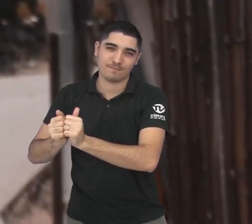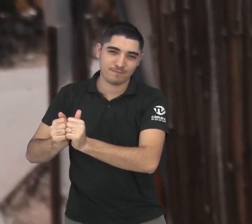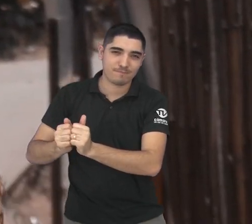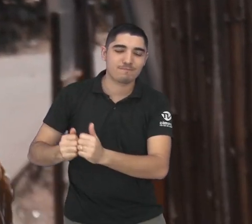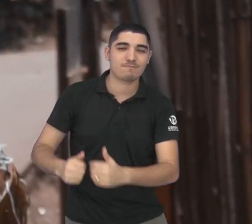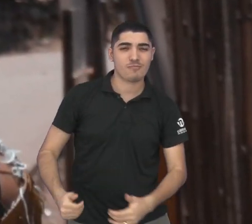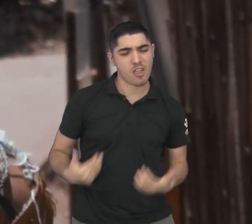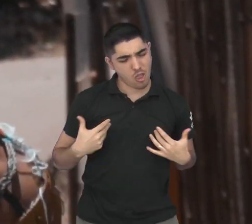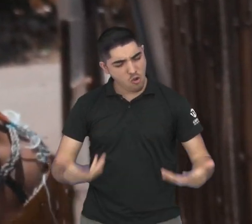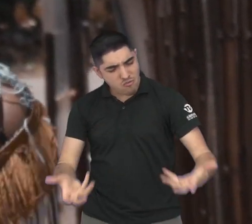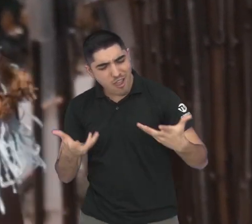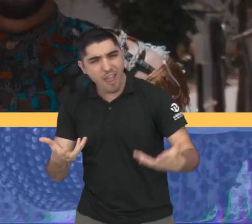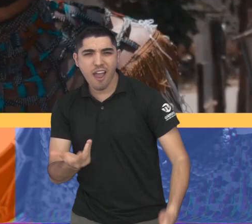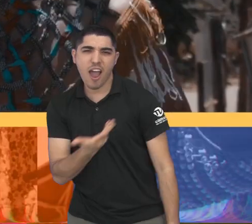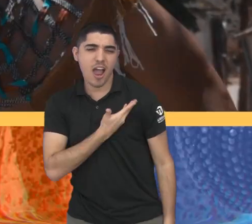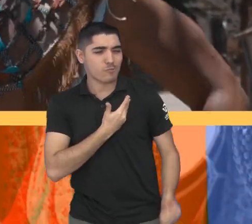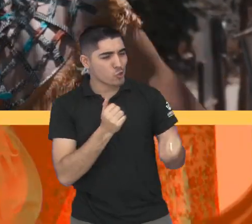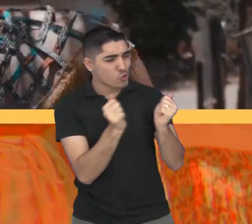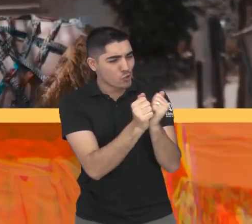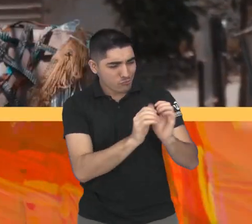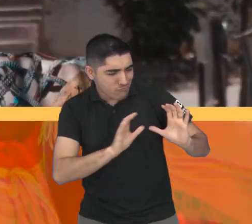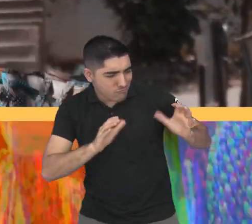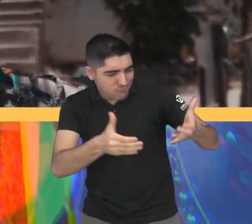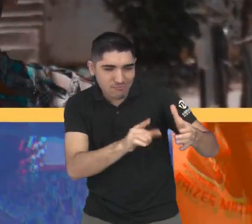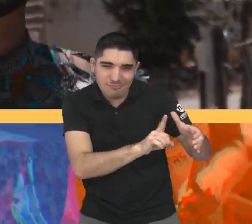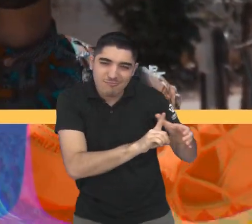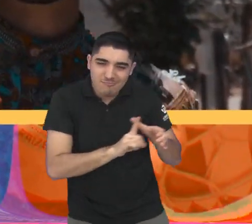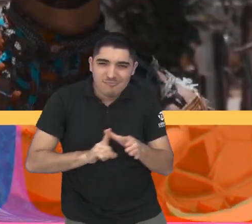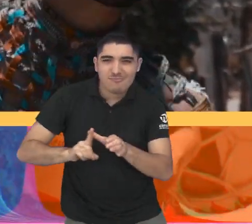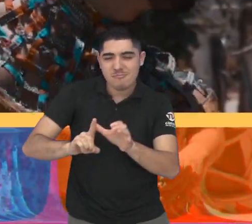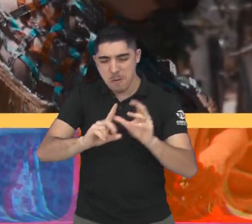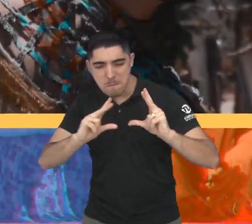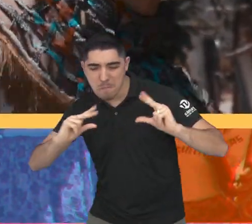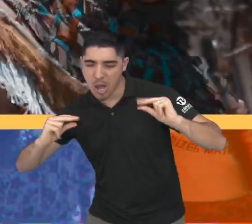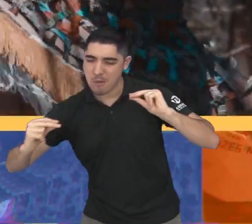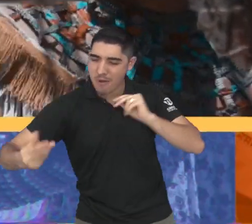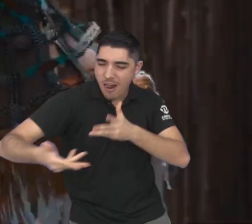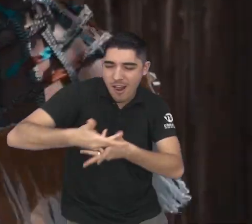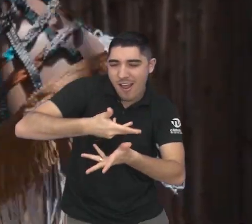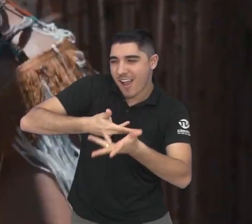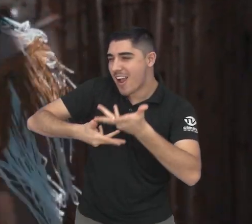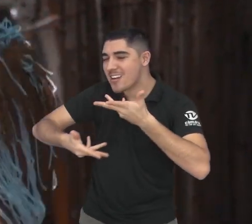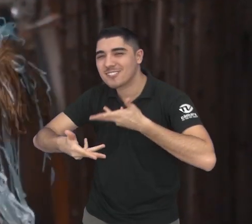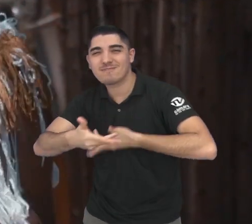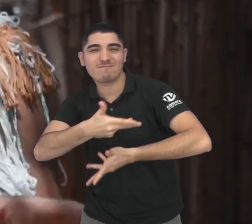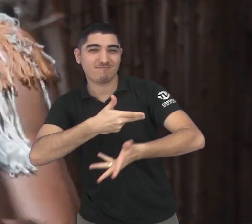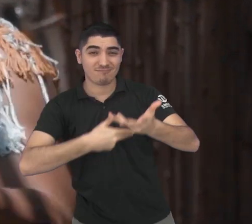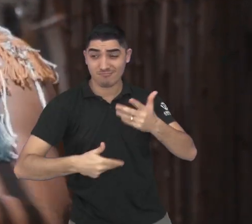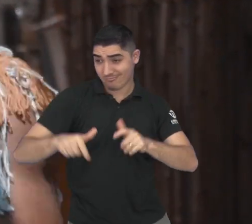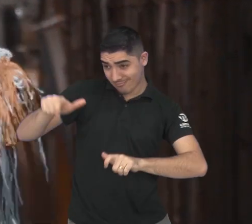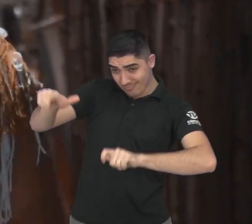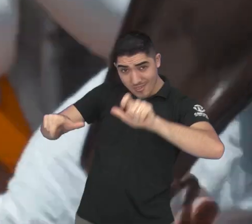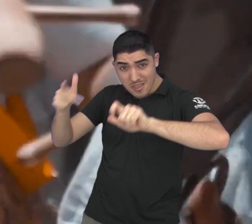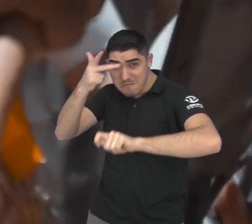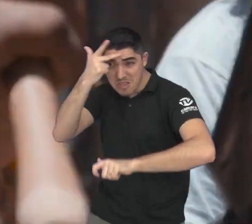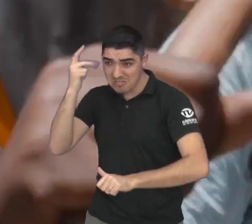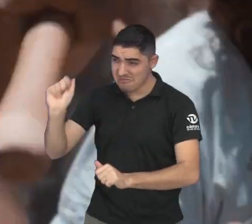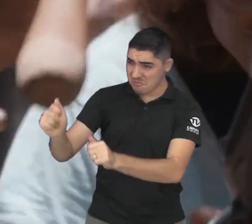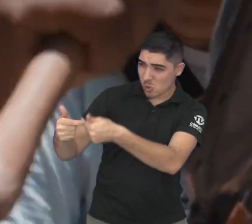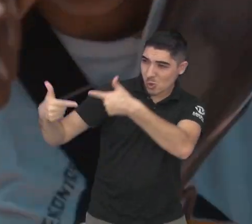quero os amigos que reuni, fazendo roda pra se falar. Se tem alguém que não